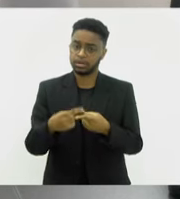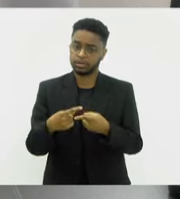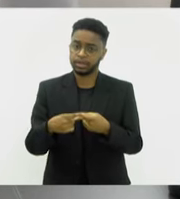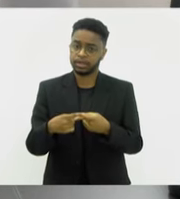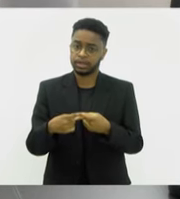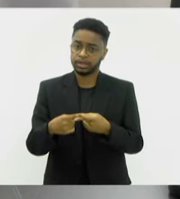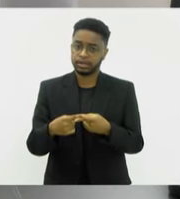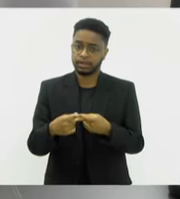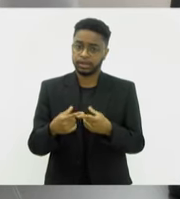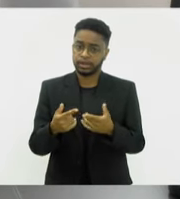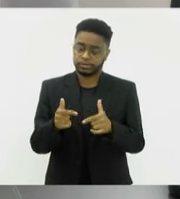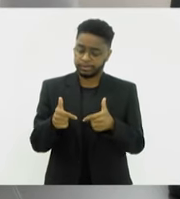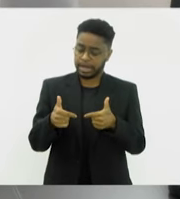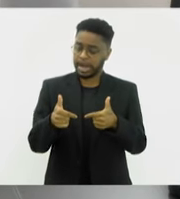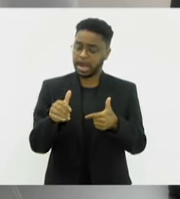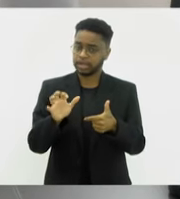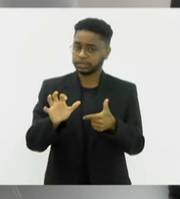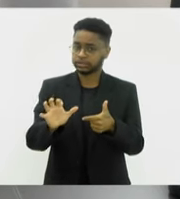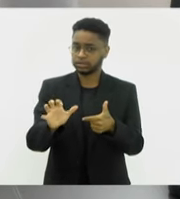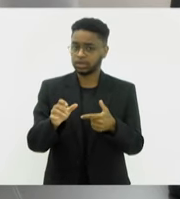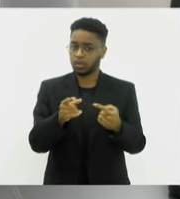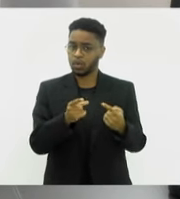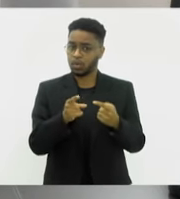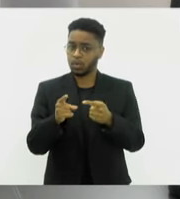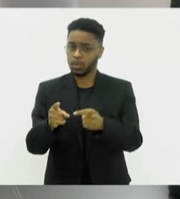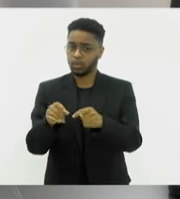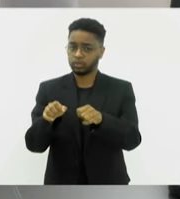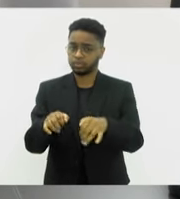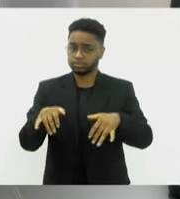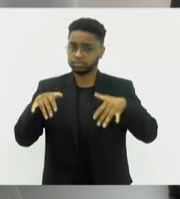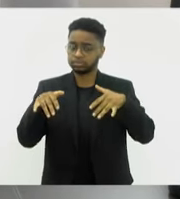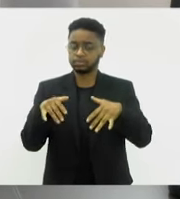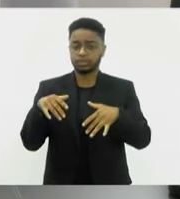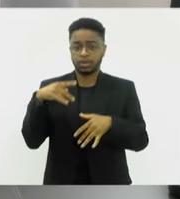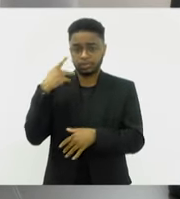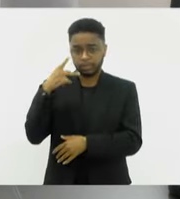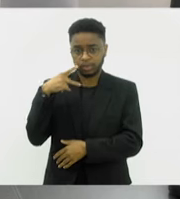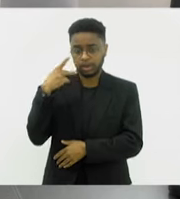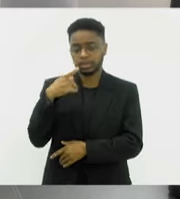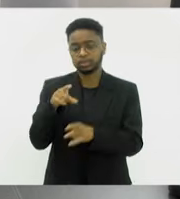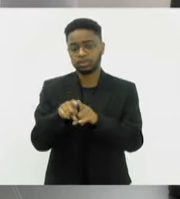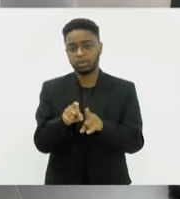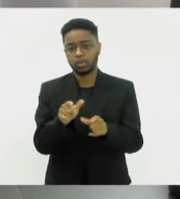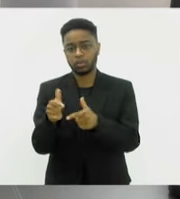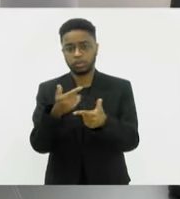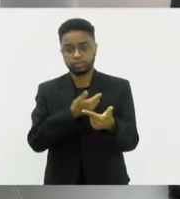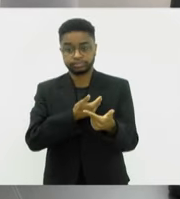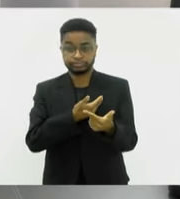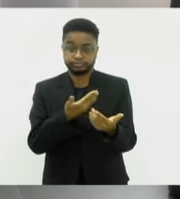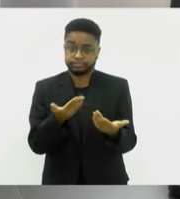com erário, uma covardia com o parlamento, com os colegas. E